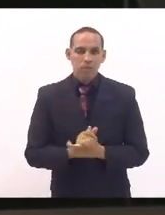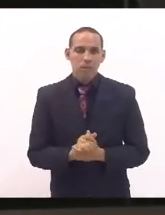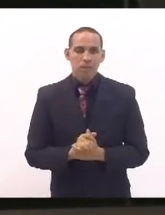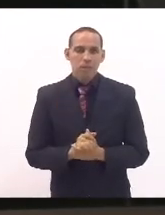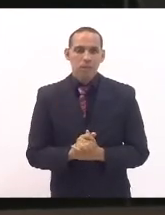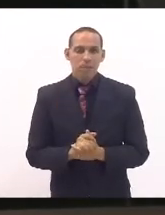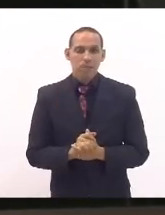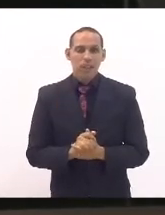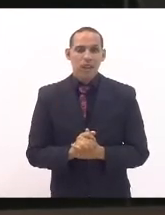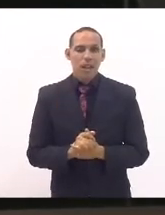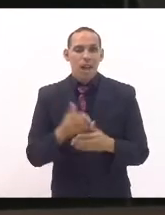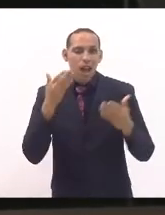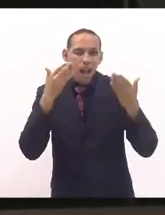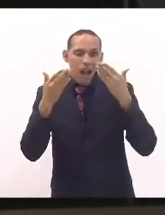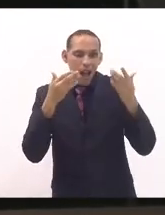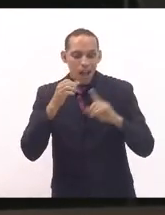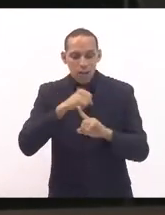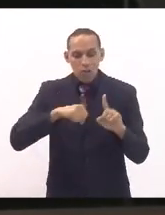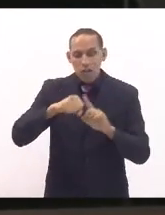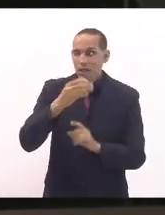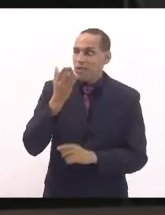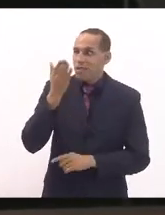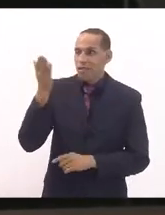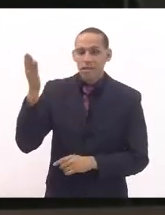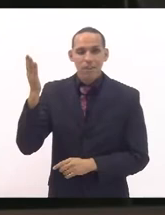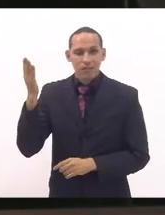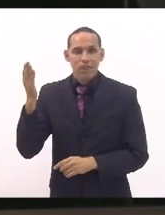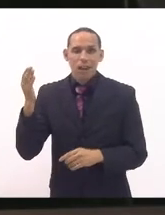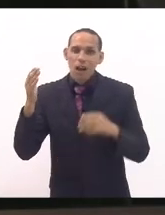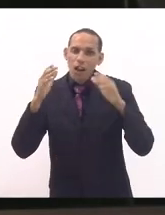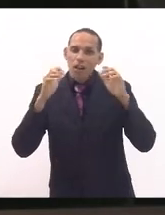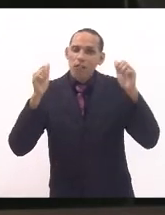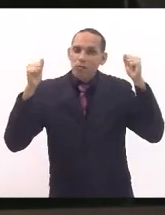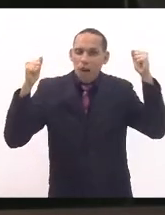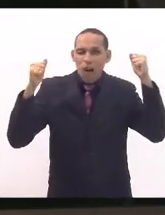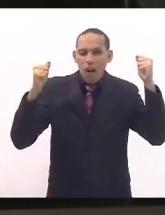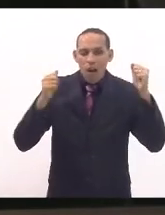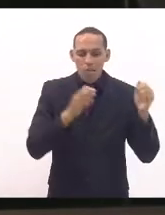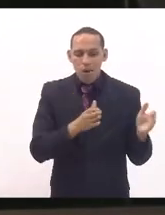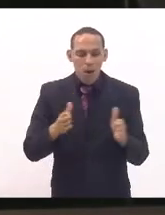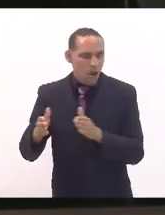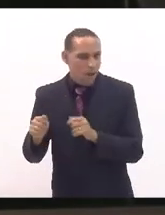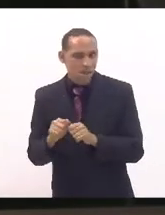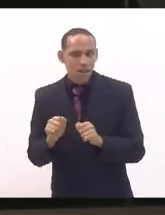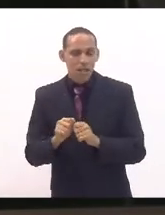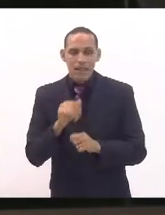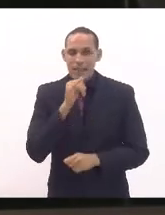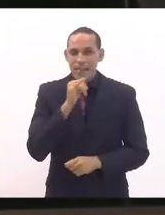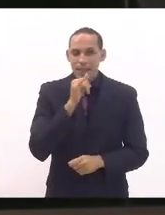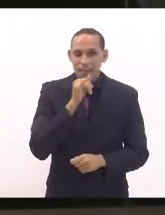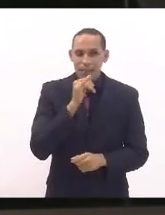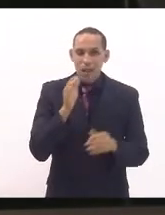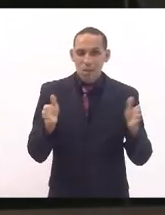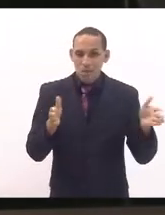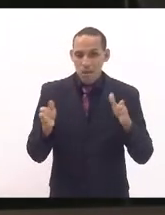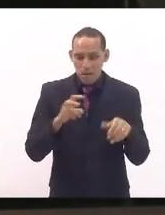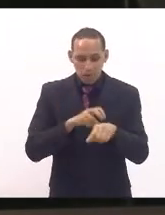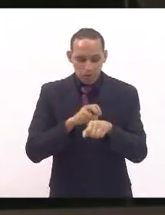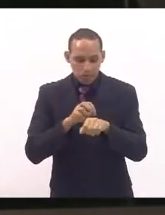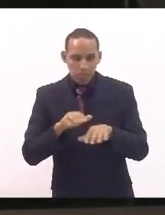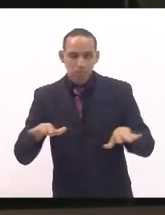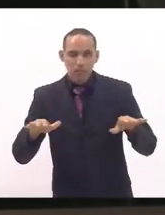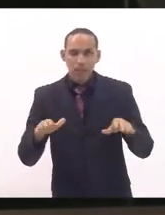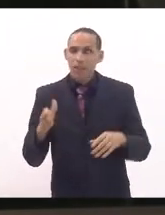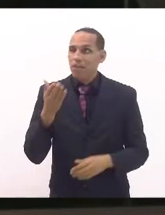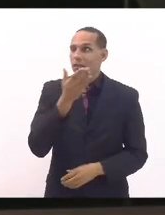de assistência social que as torcidas organizadas muitas vezes cumprem. Por exemplo, durante essa pandemia,